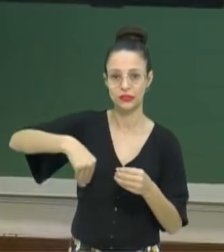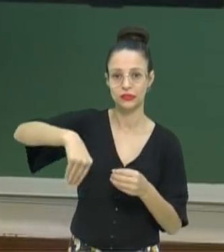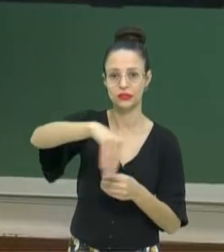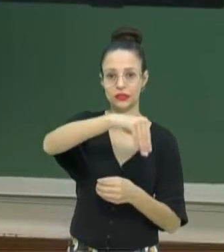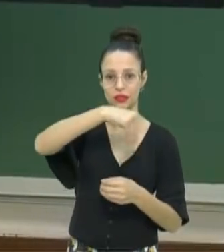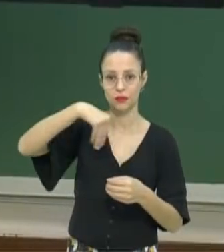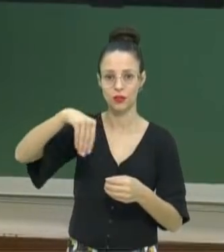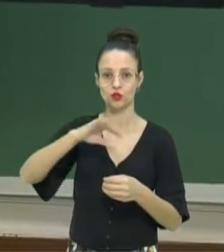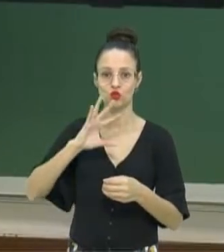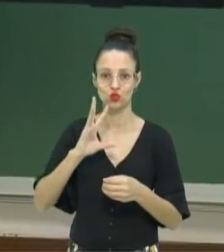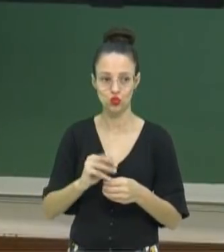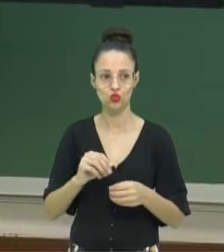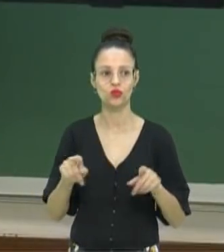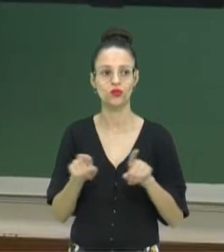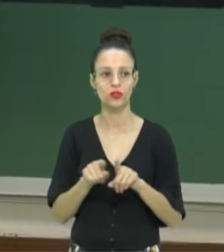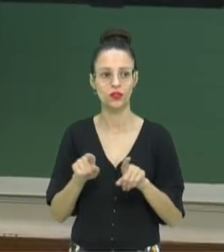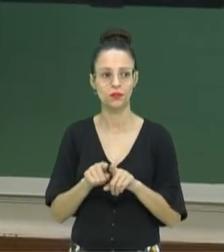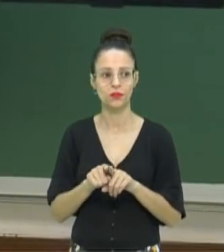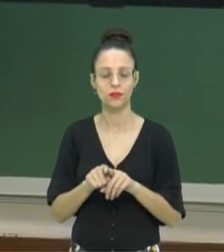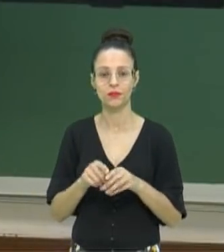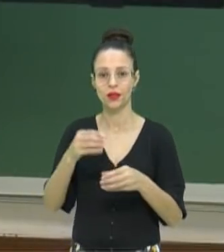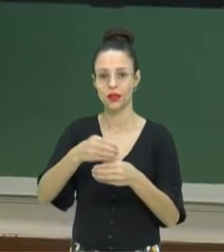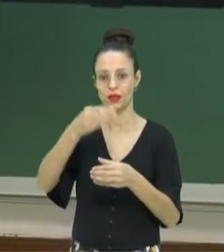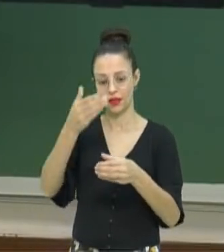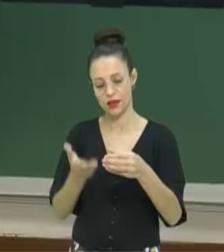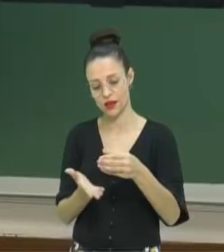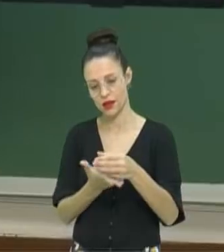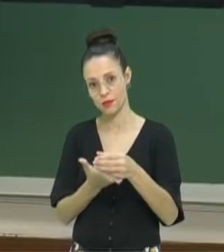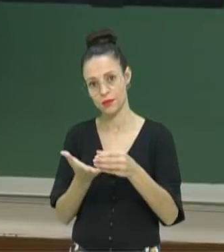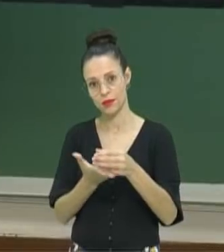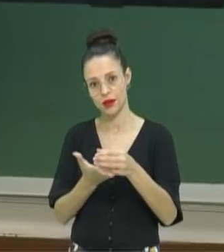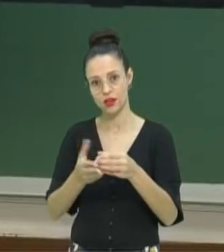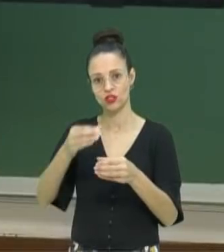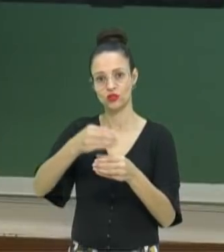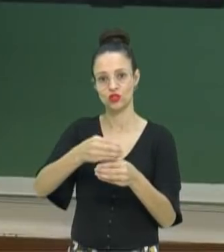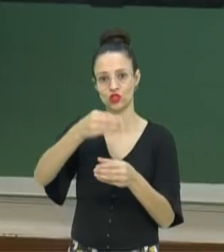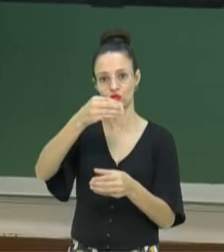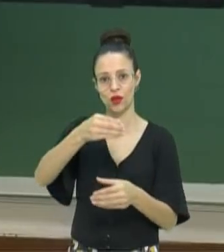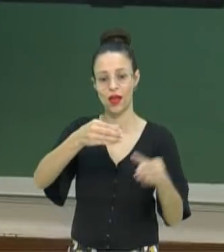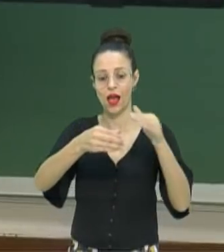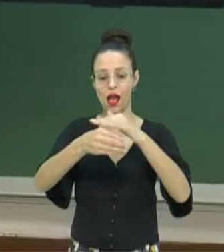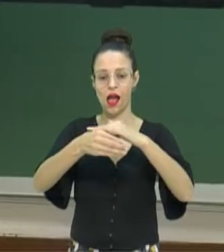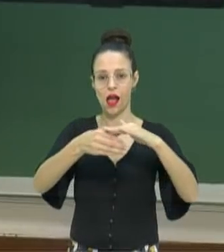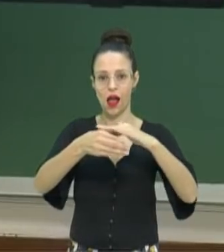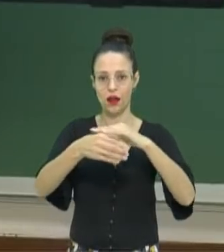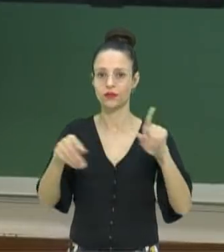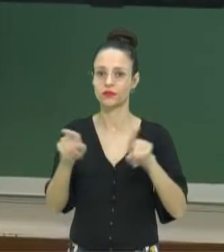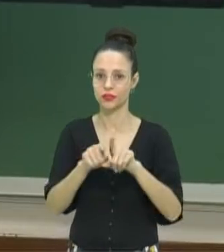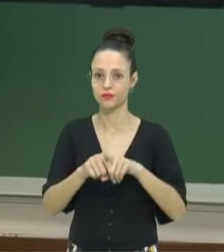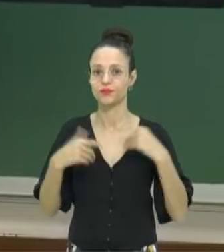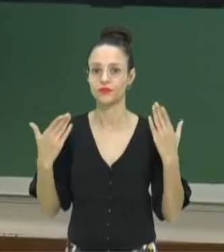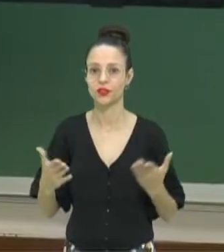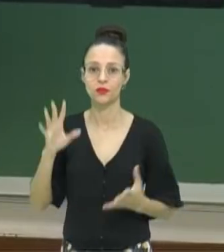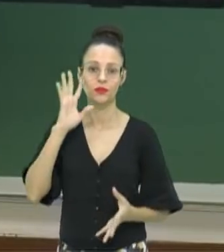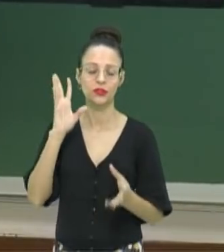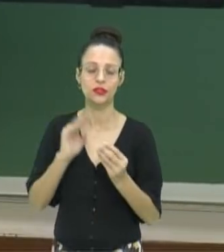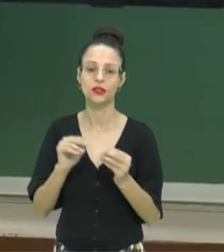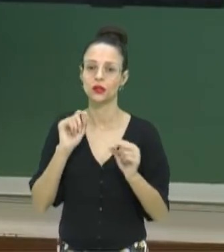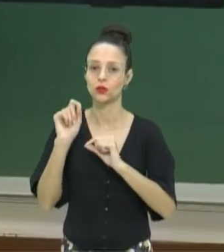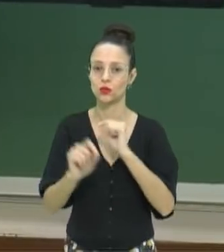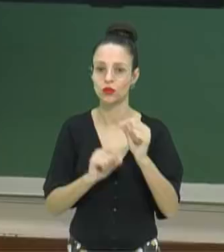toda a lateral, a parte de baixo e a parte de cima. Então, para a gente